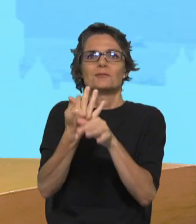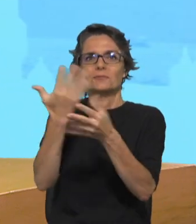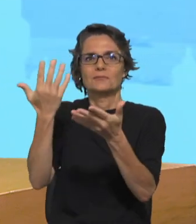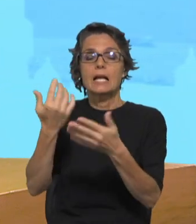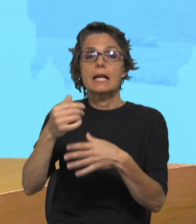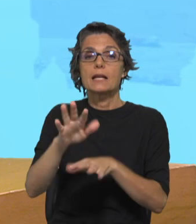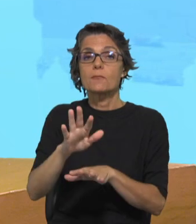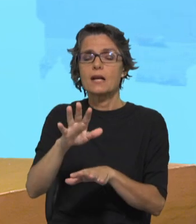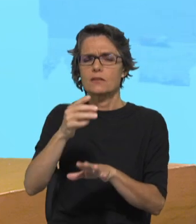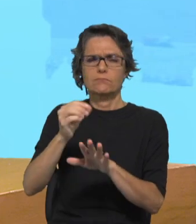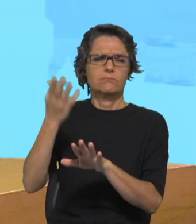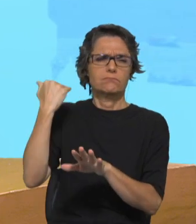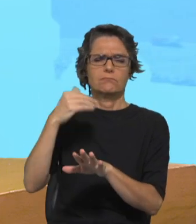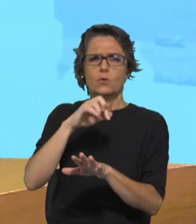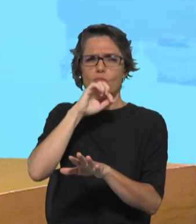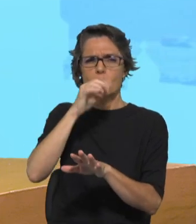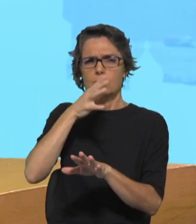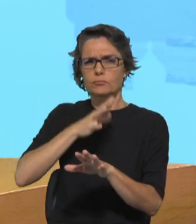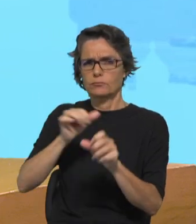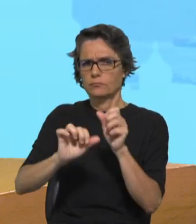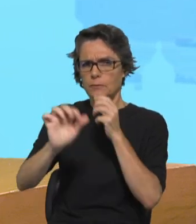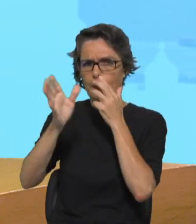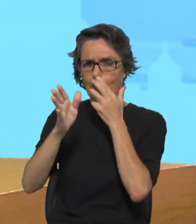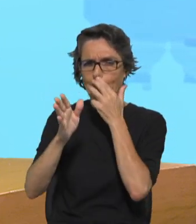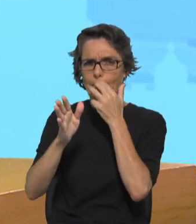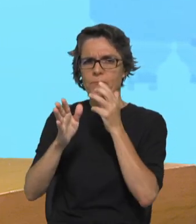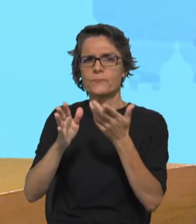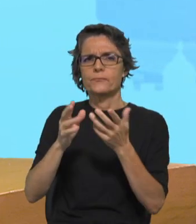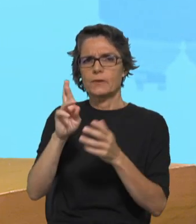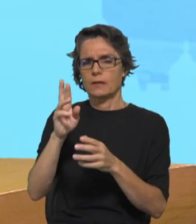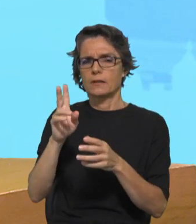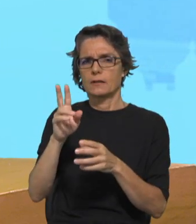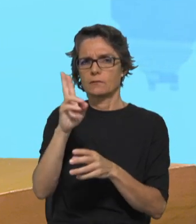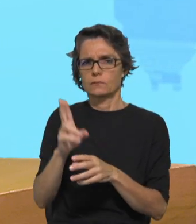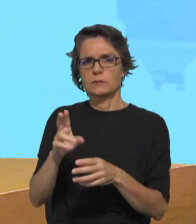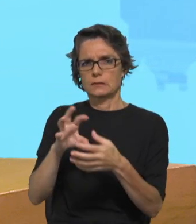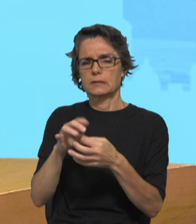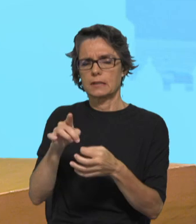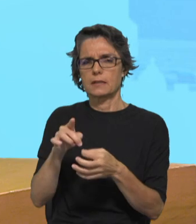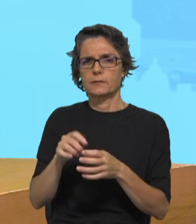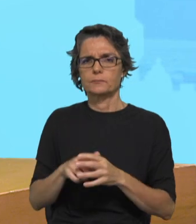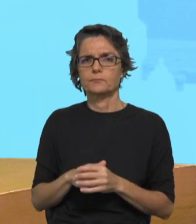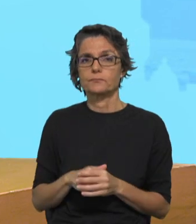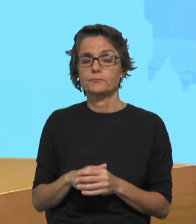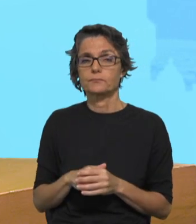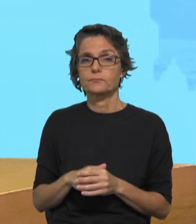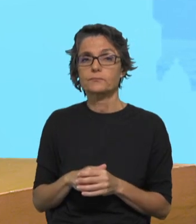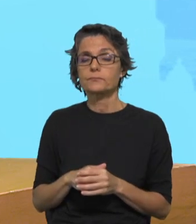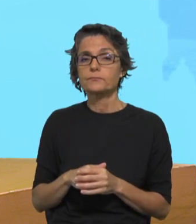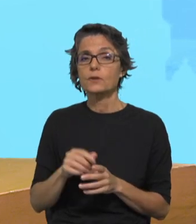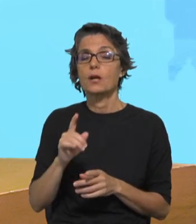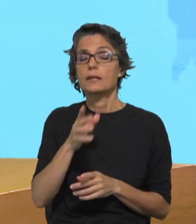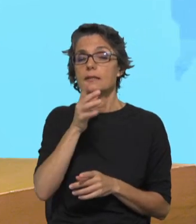bispo sobre as Jornadas Mundiais da Juventude, há uns tempos antes delas se realizarem. Ele